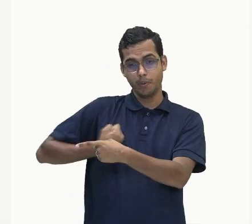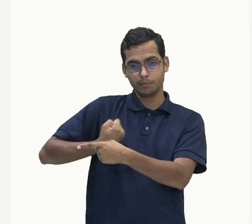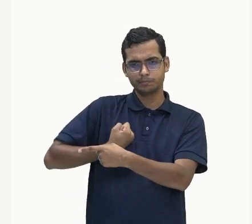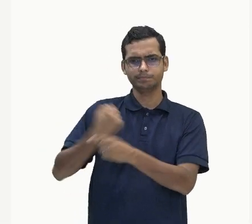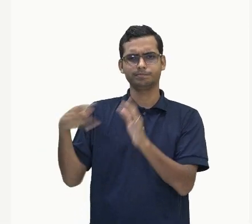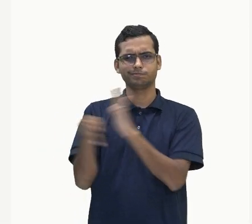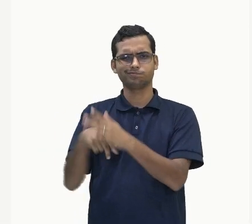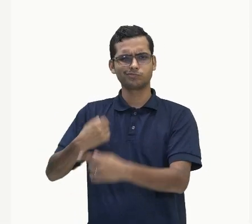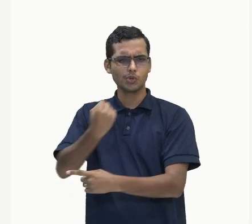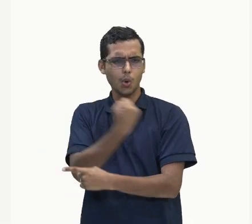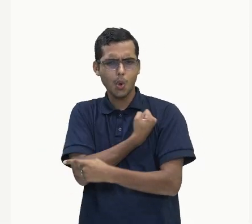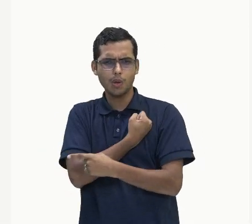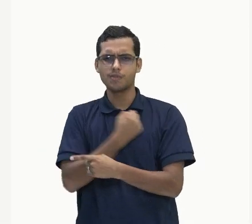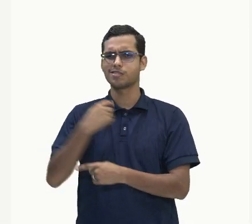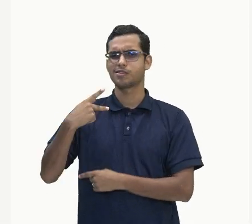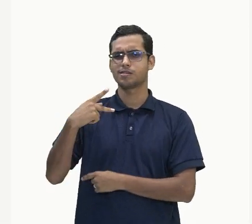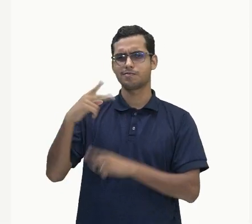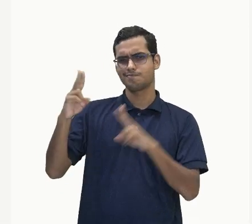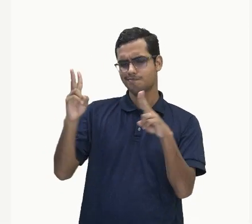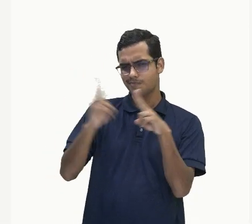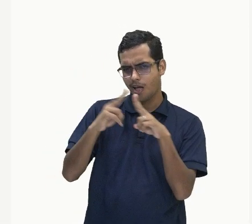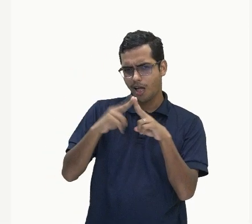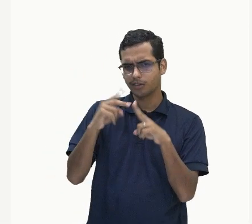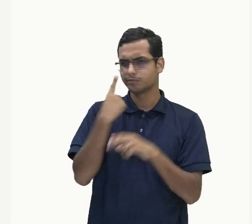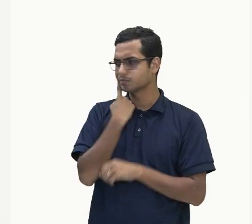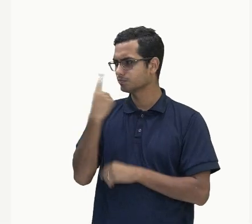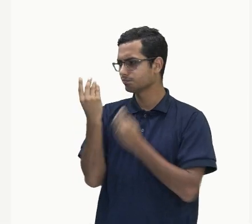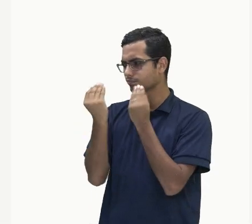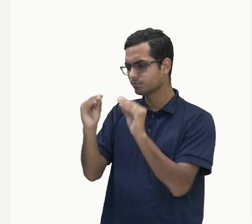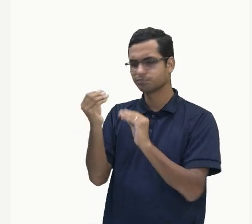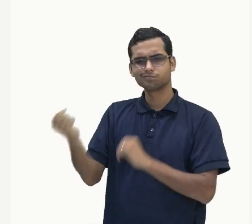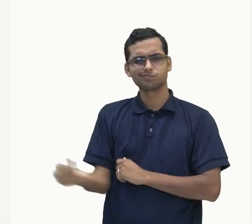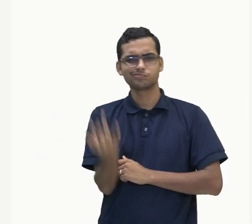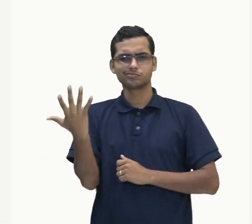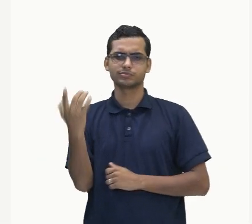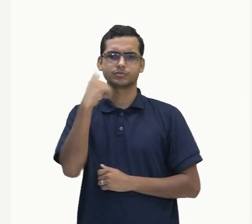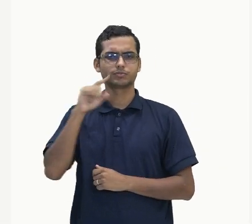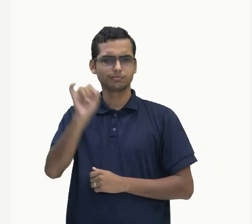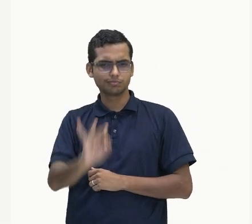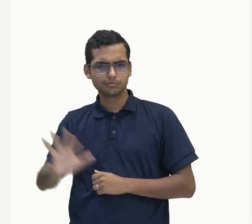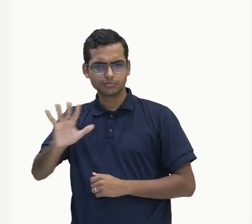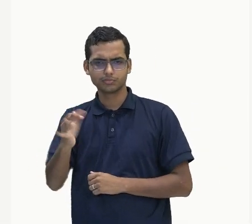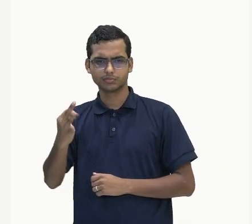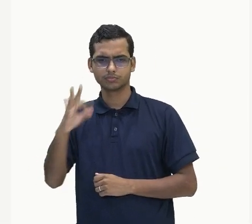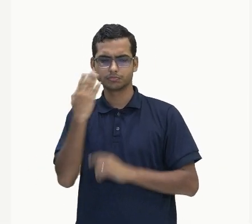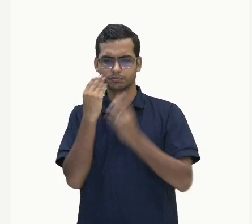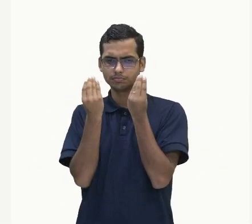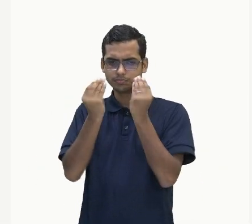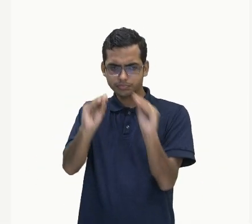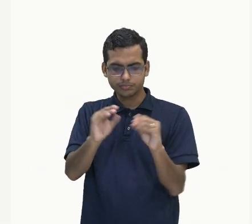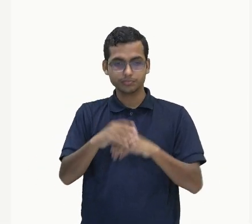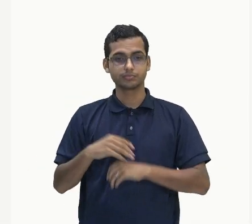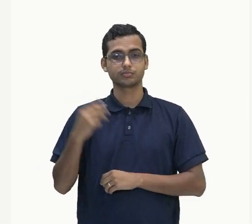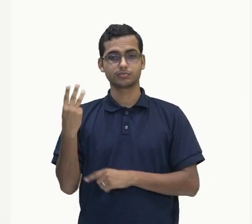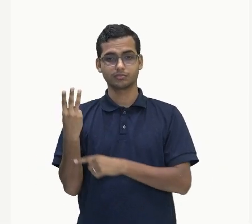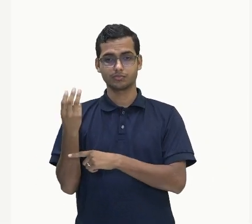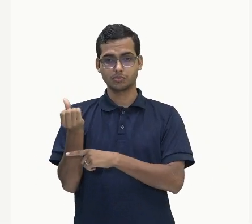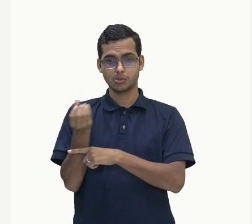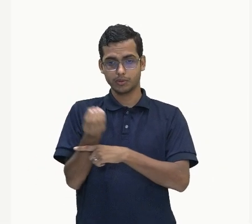objeto, que a quantidade de imagens vai ser a mesma. Agora, se 360 por alfa for um